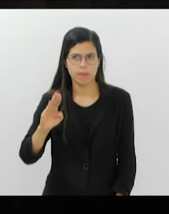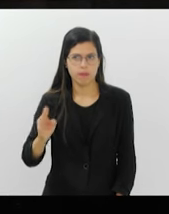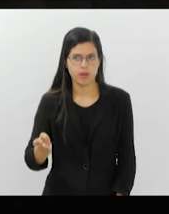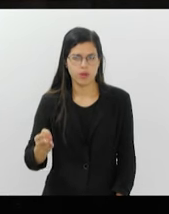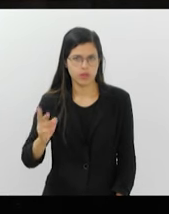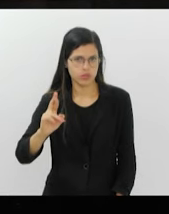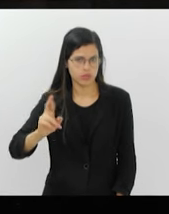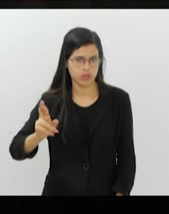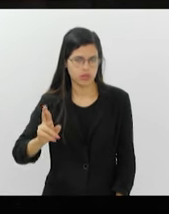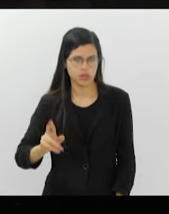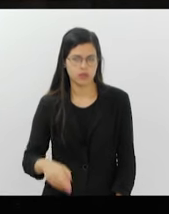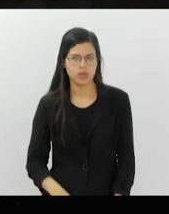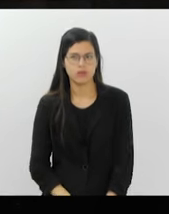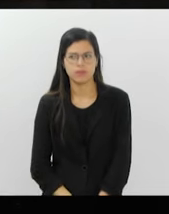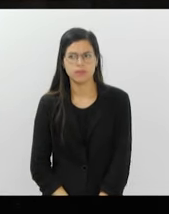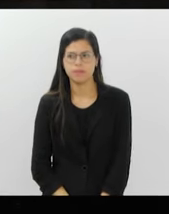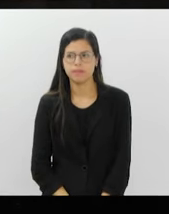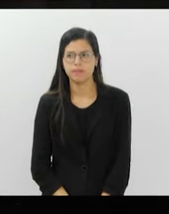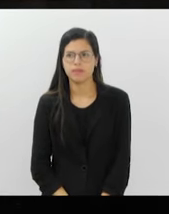de